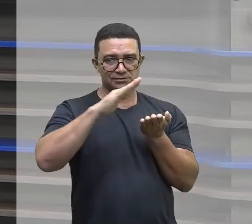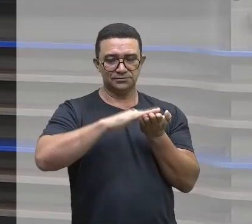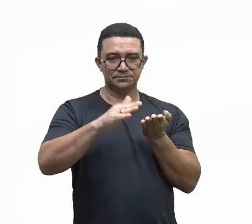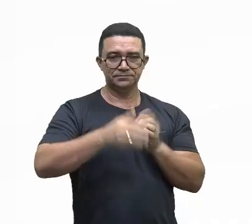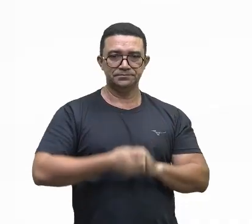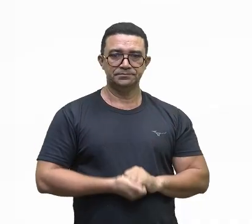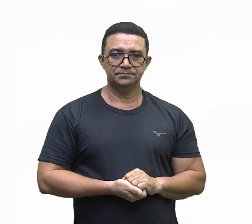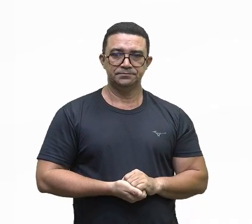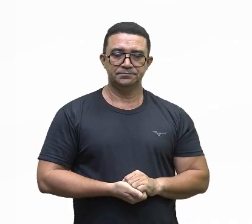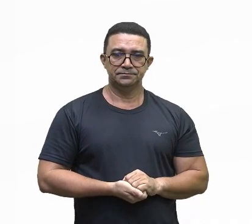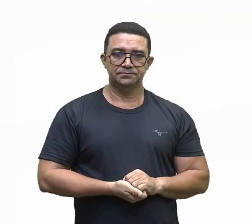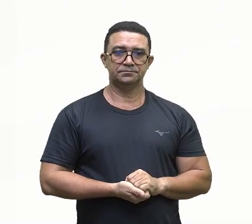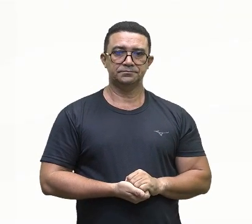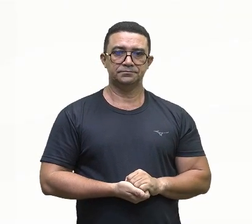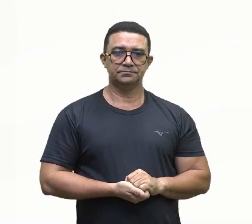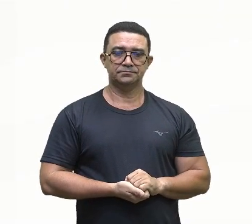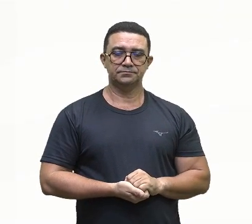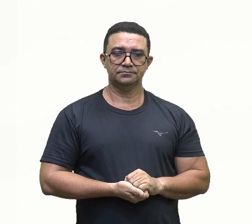algumas aqui.